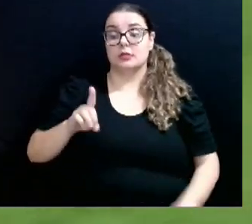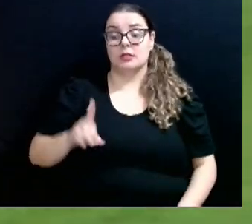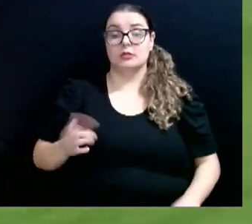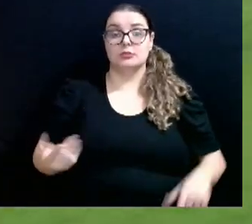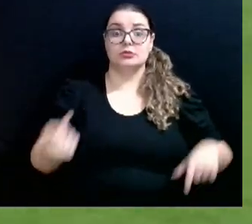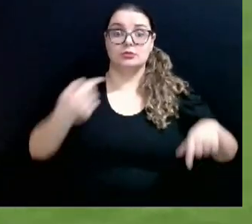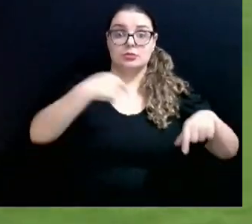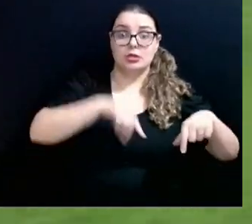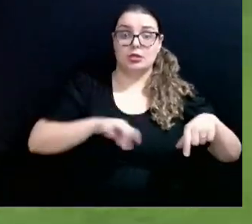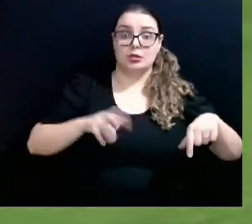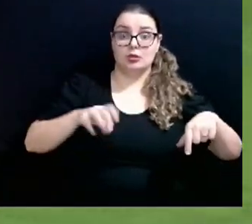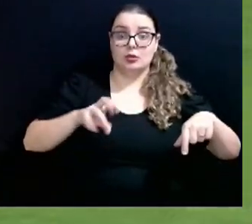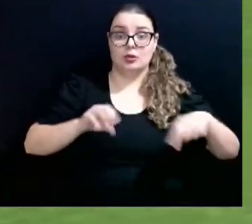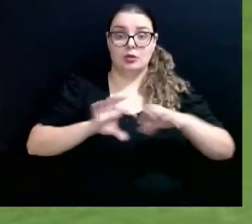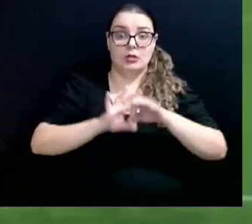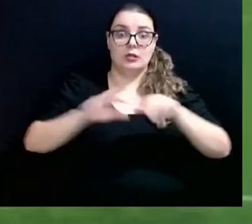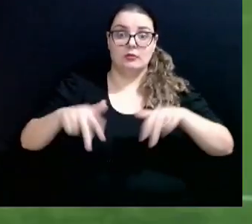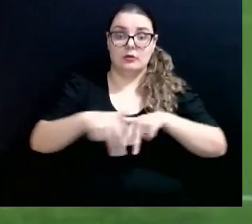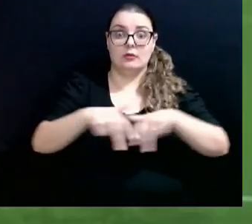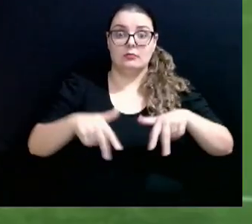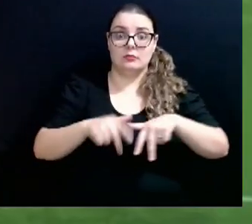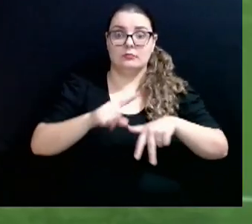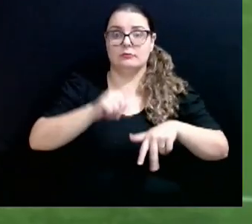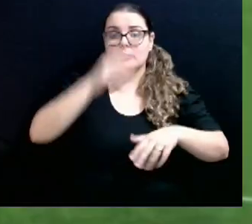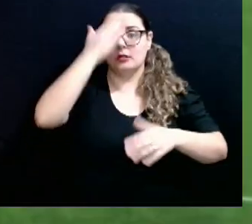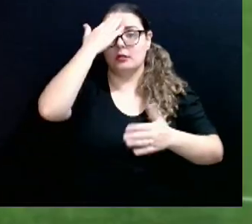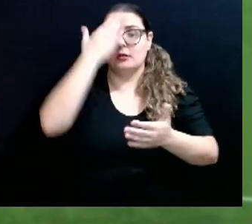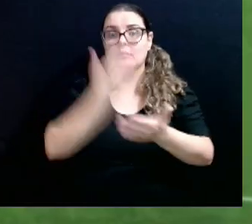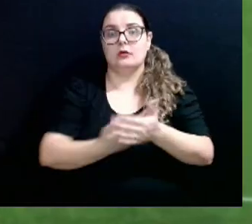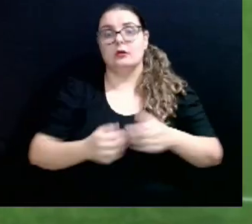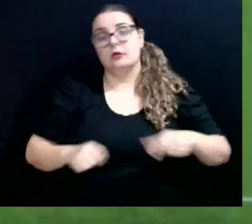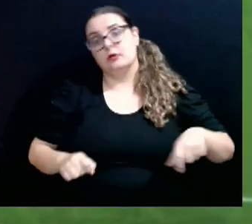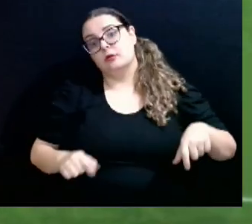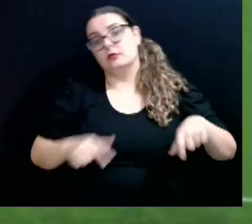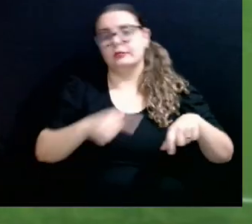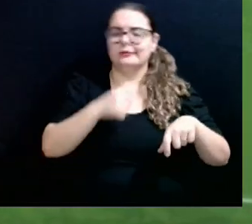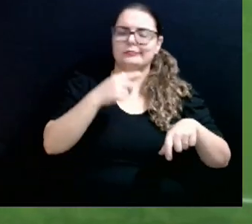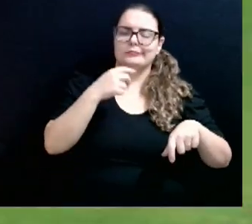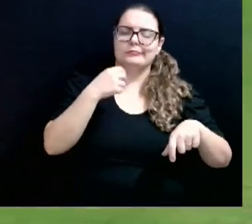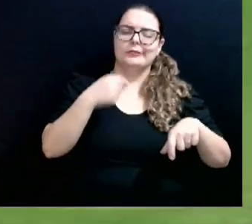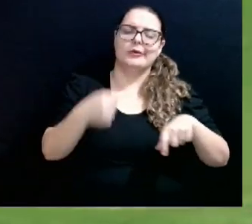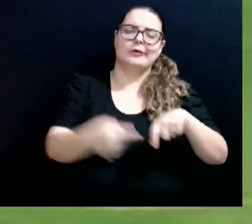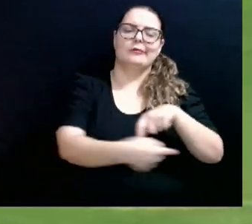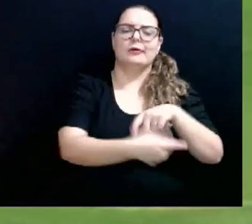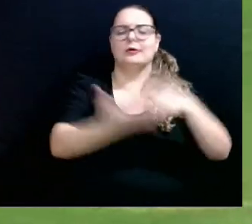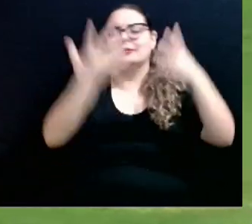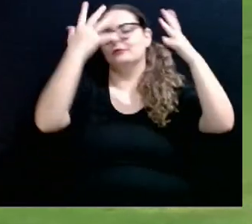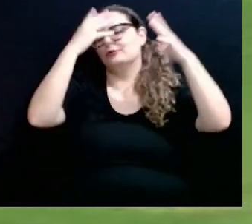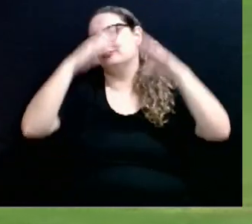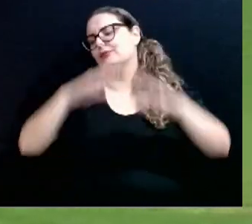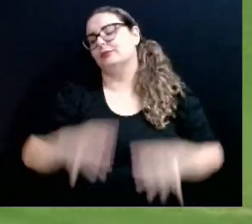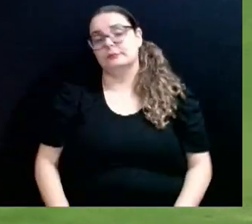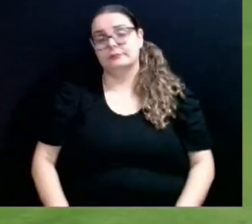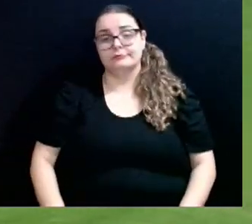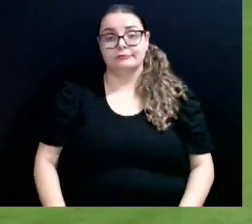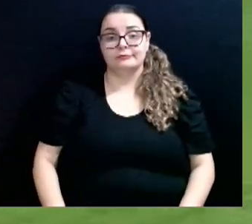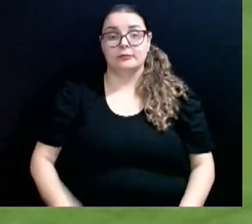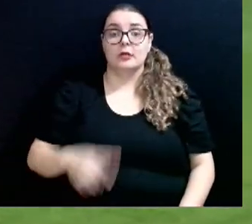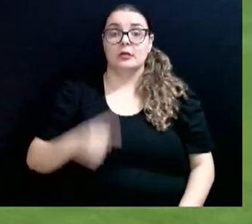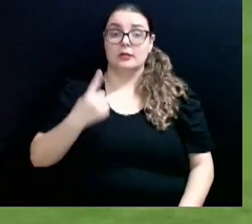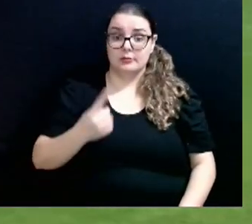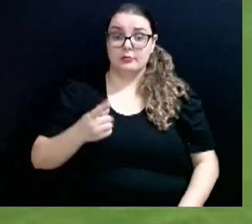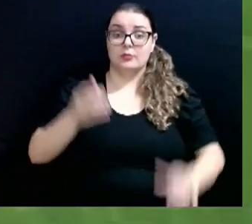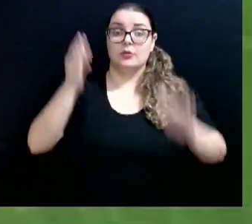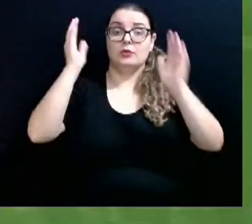de marcação, não acreditou, cabeceou tímido para fora. Em mais uma cobrança de escanteio,